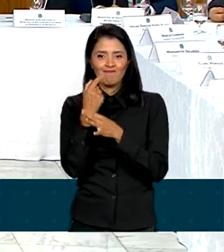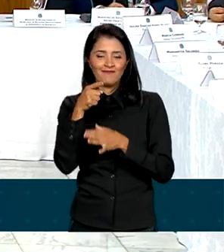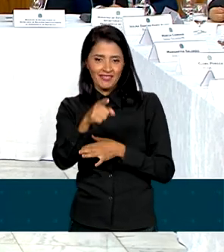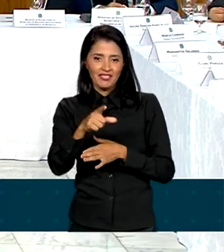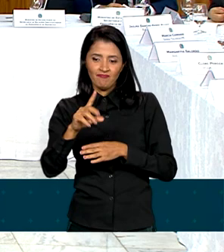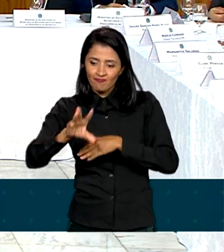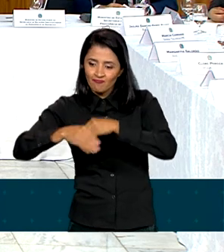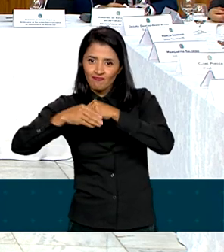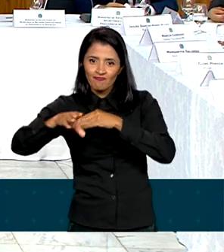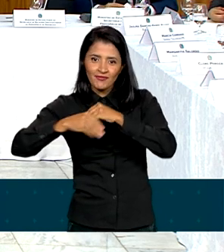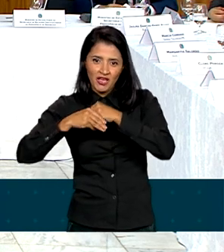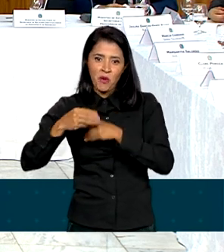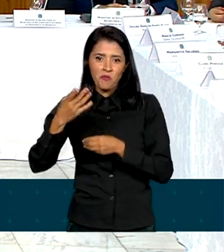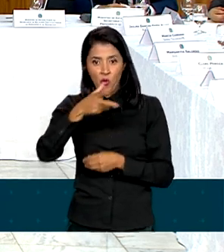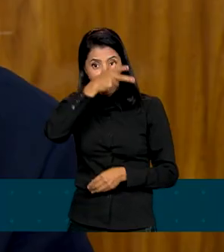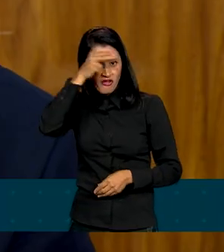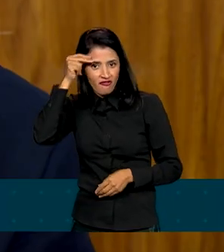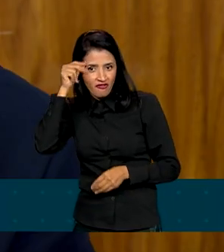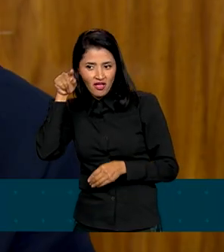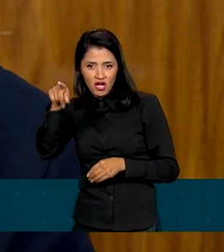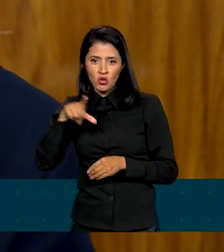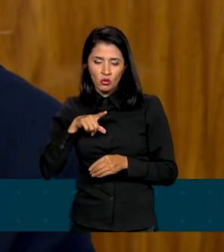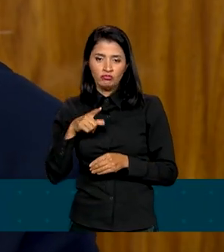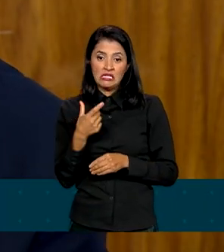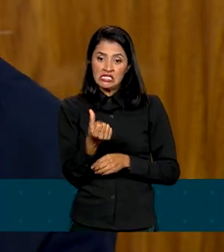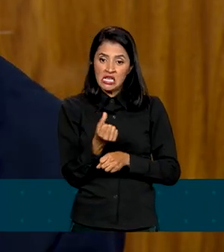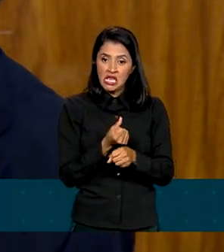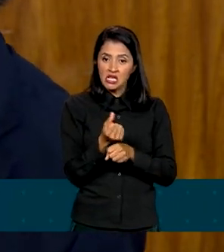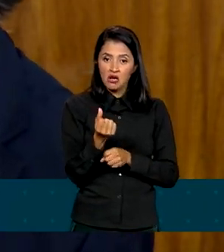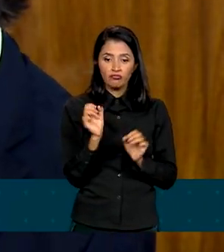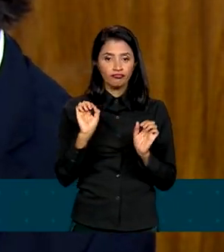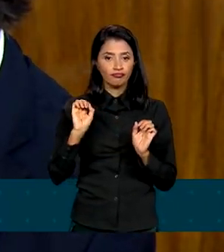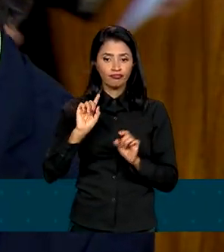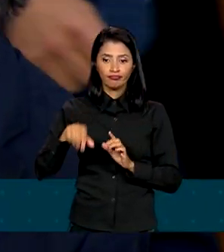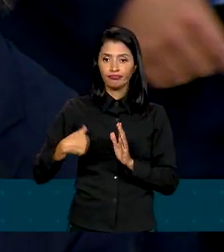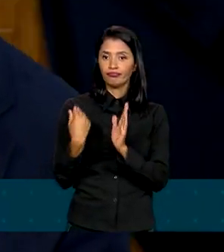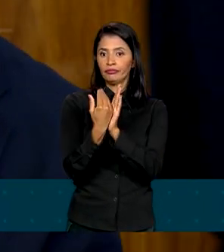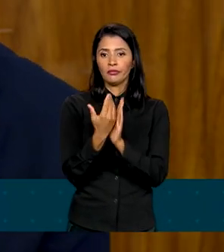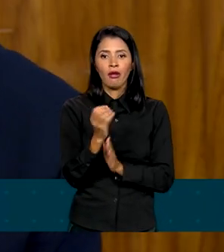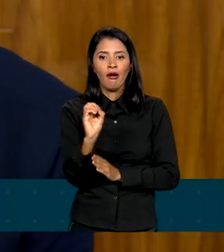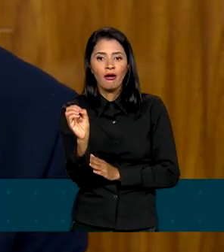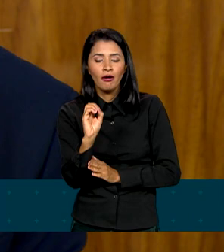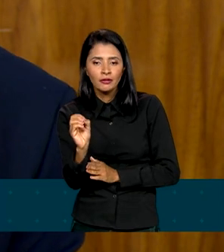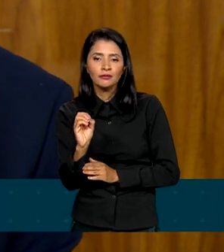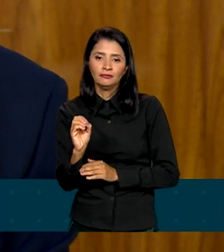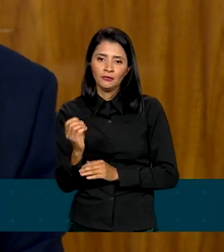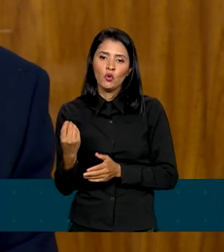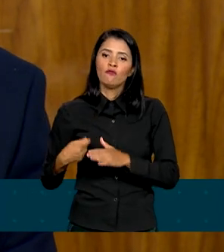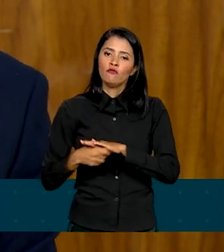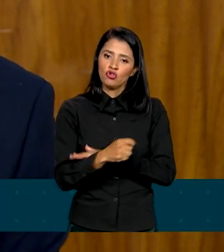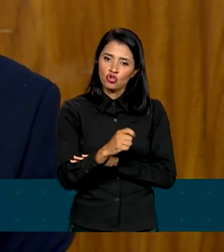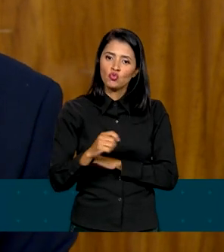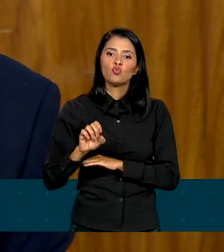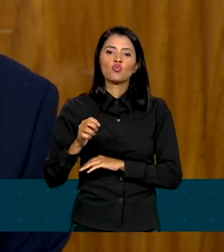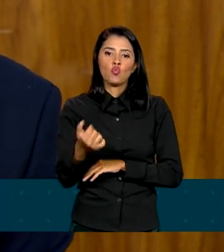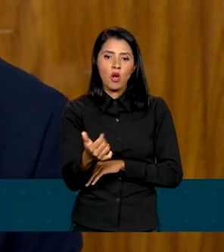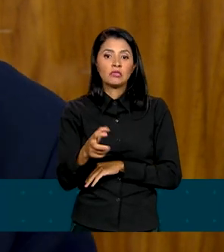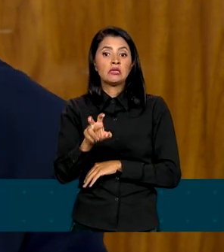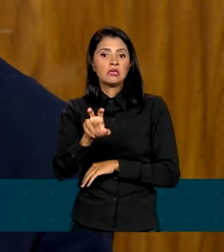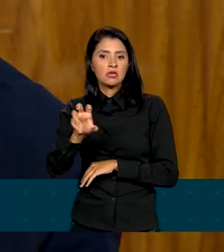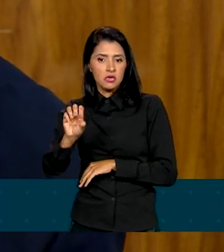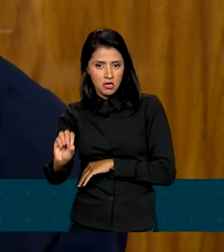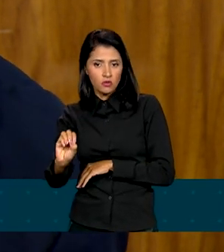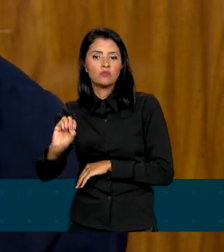porque há 6 anos não tinha reajuste, nós estamos investindo aí 30% desse 1,5 bilhão, quase 500 milhões, vai para a agricultura